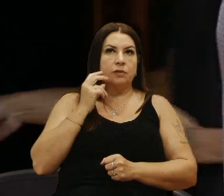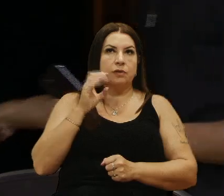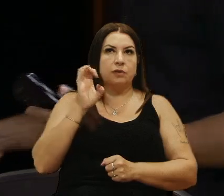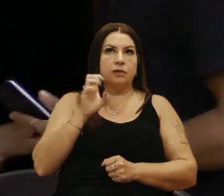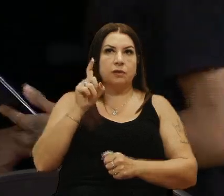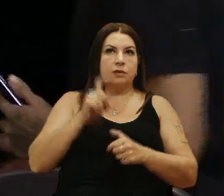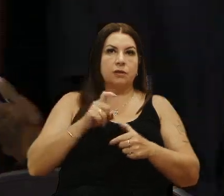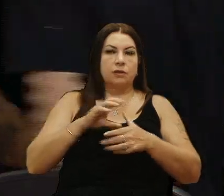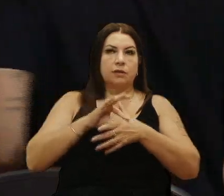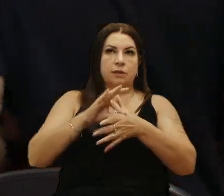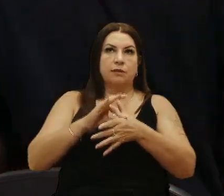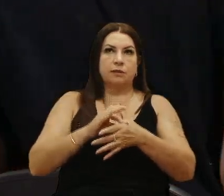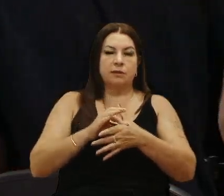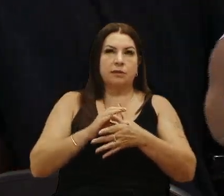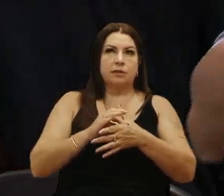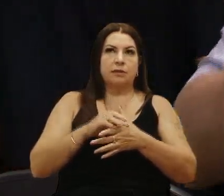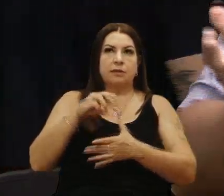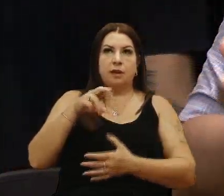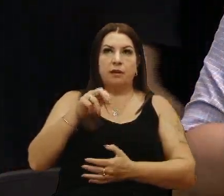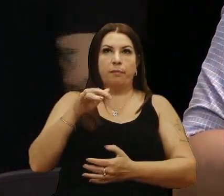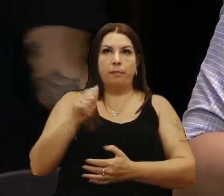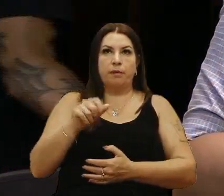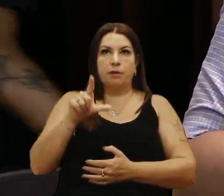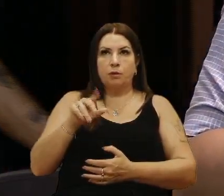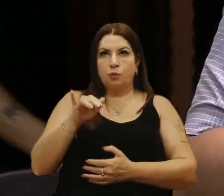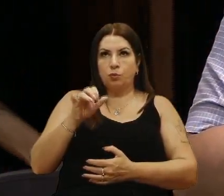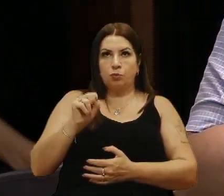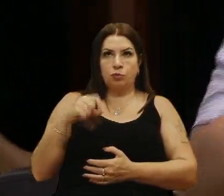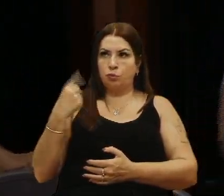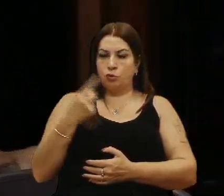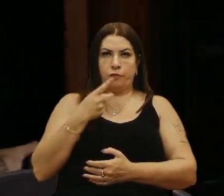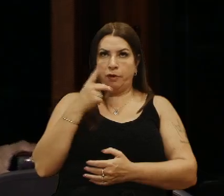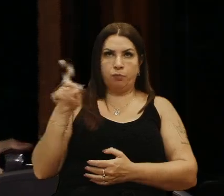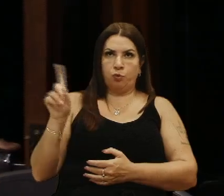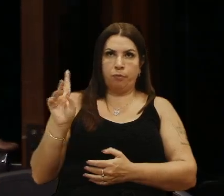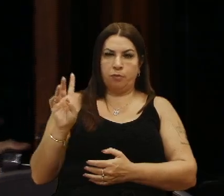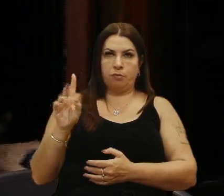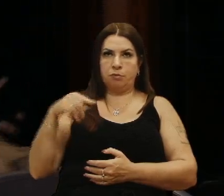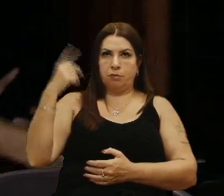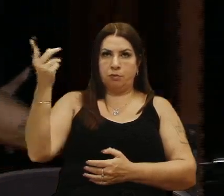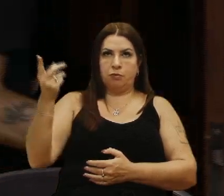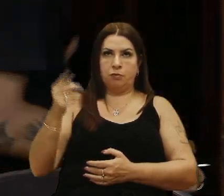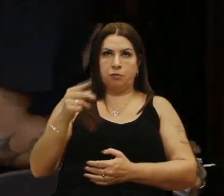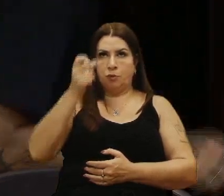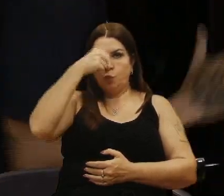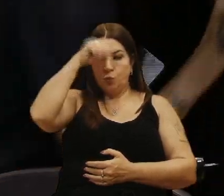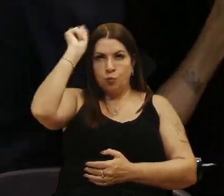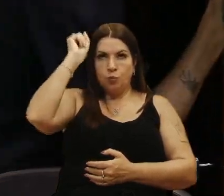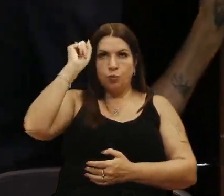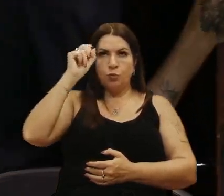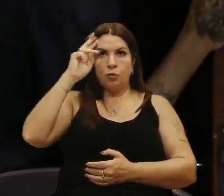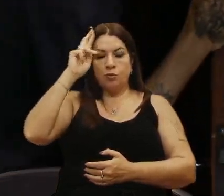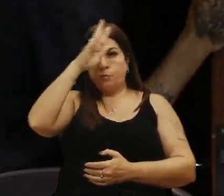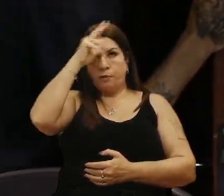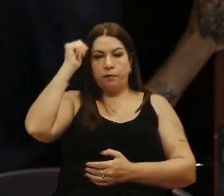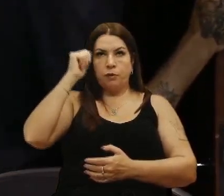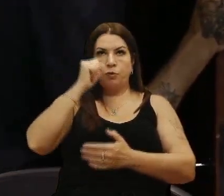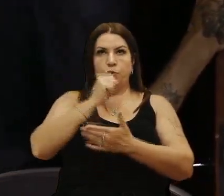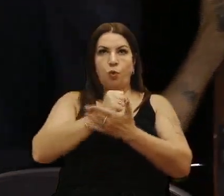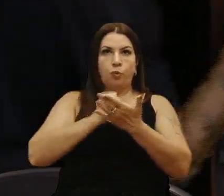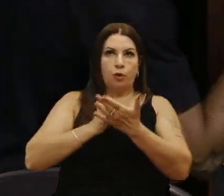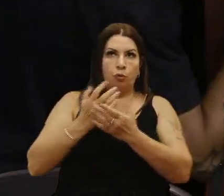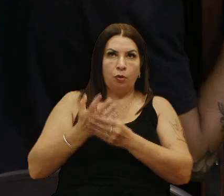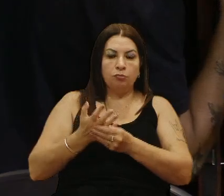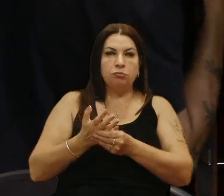ex-líder, falou aqui na Maria de Lourdes. Nós não indicamos Maria de Lourdes. Maria de Lourdes era da UX, o prefeito contratou, e a Maria